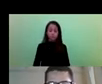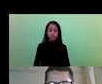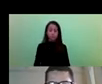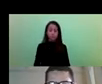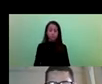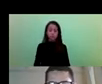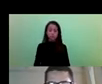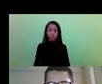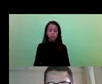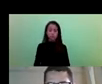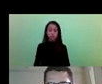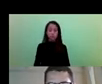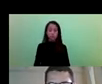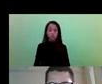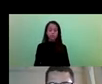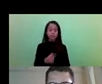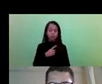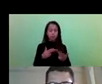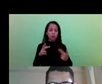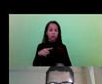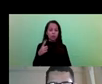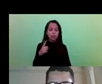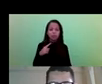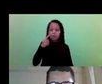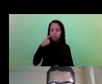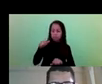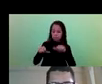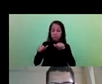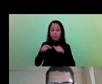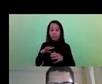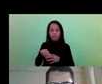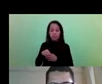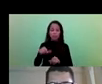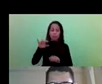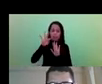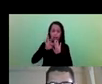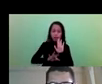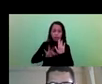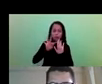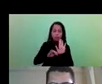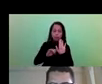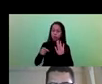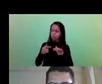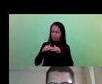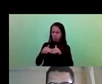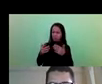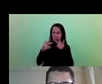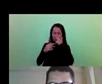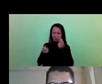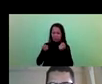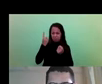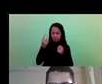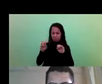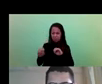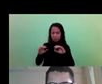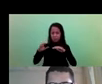muita coisa daquilo que a gente critica nos nossos textos sobre a educação tradicional ainda é